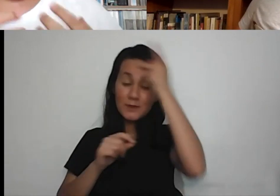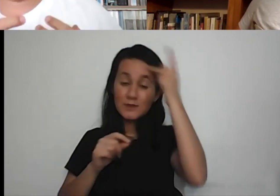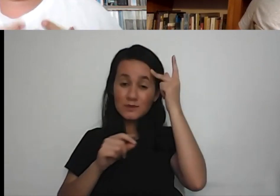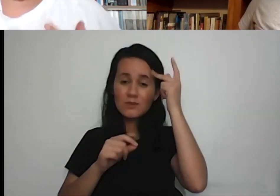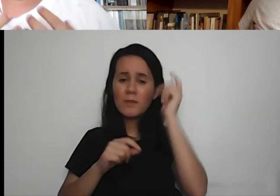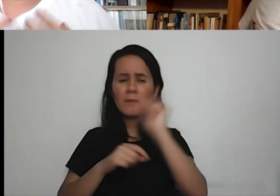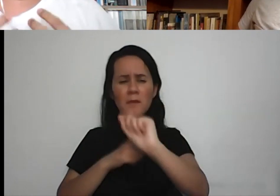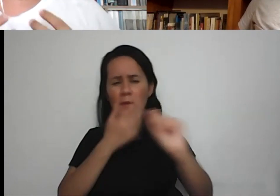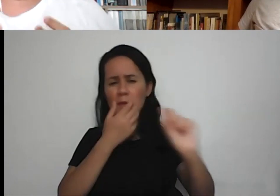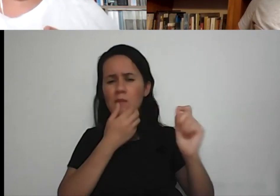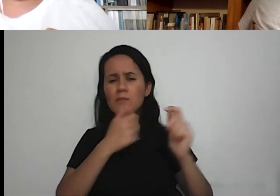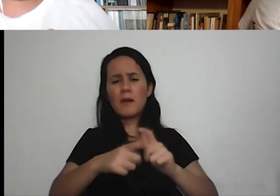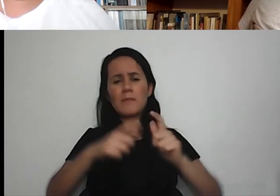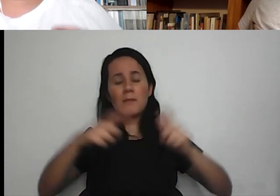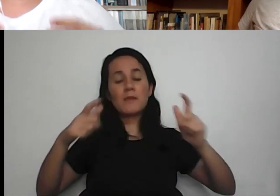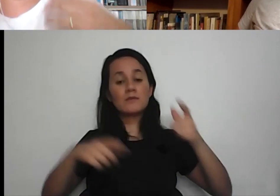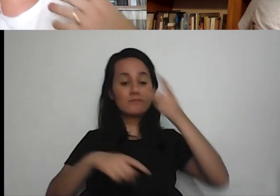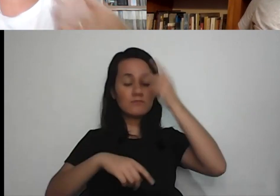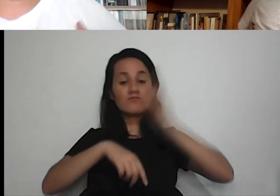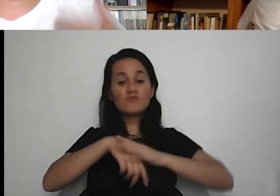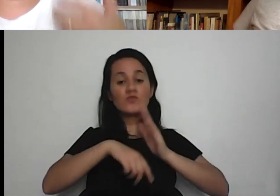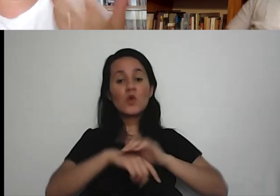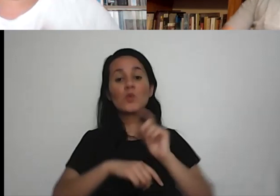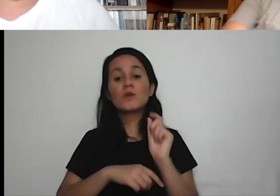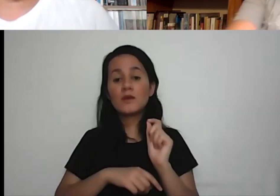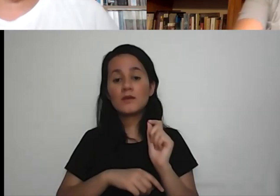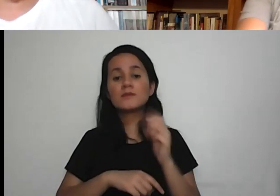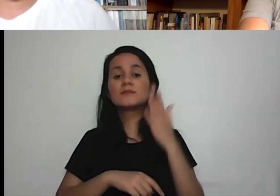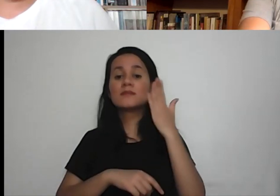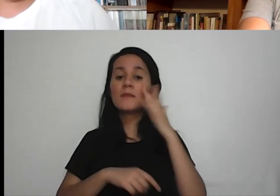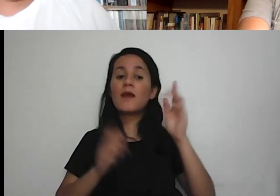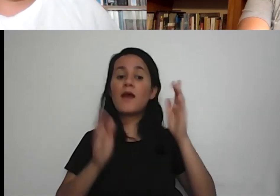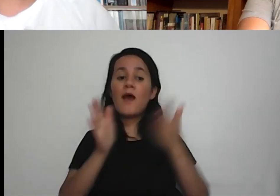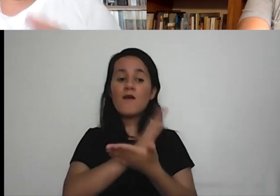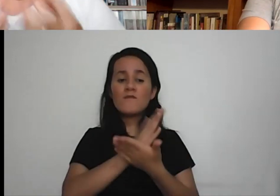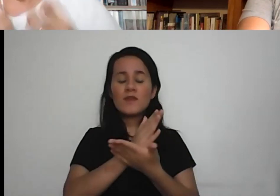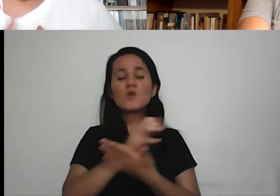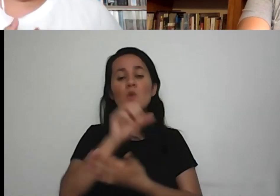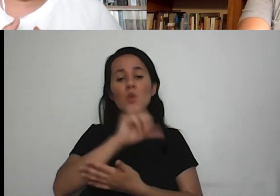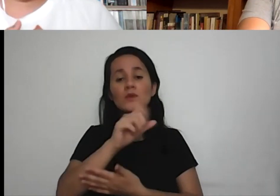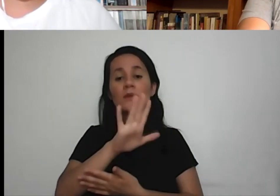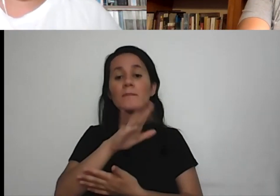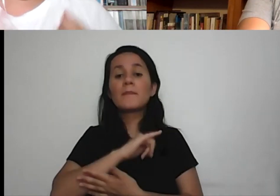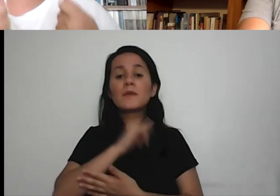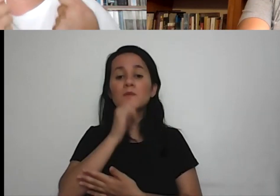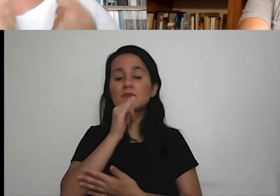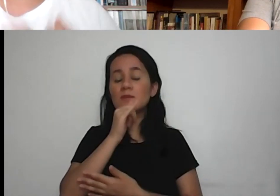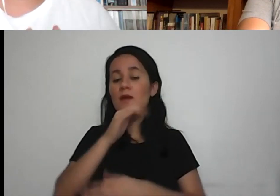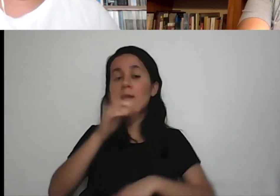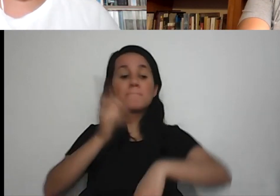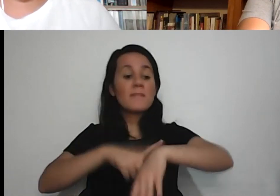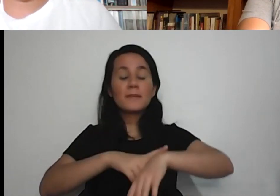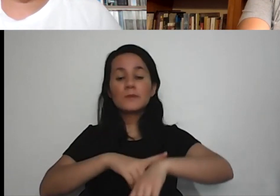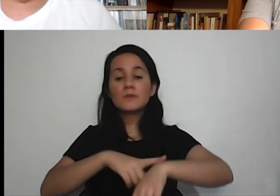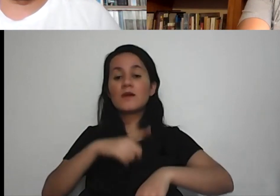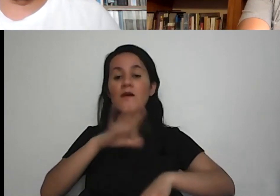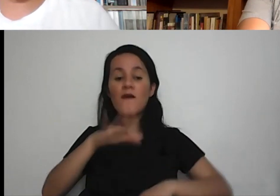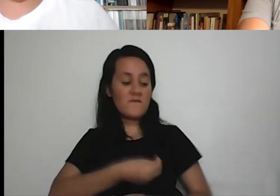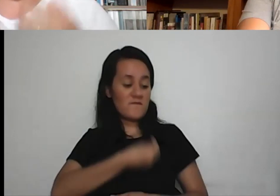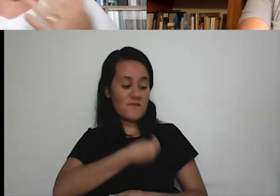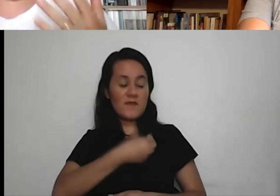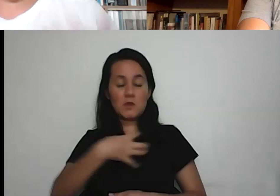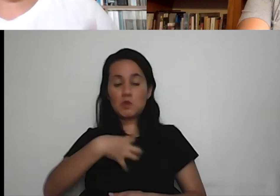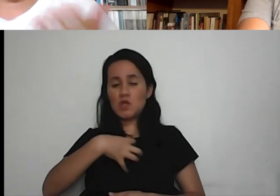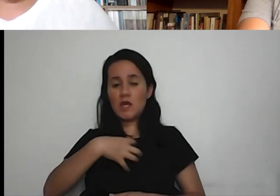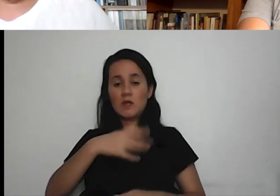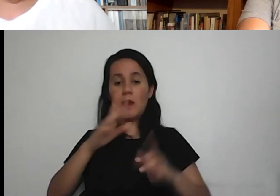monte mesmo, né? De gente que vai fazendo, apesar das condições ruins. Mas eu, ao mesmo tempo, falo assim, a gente não tem que viver num sistema em que